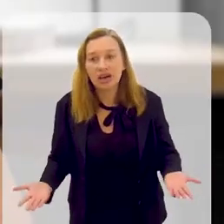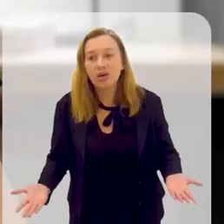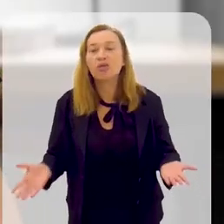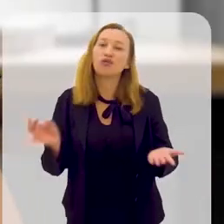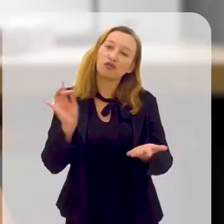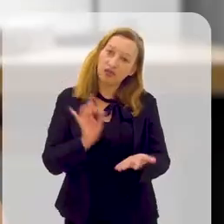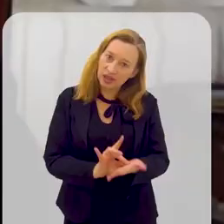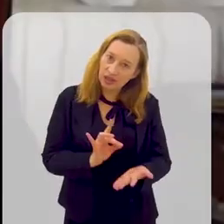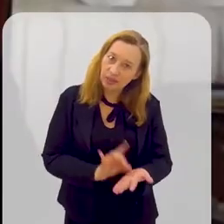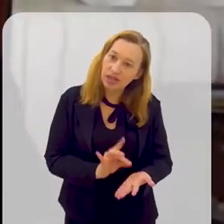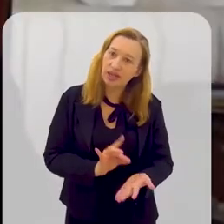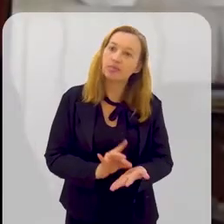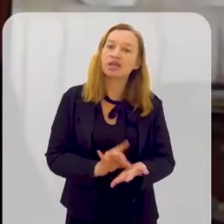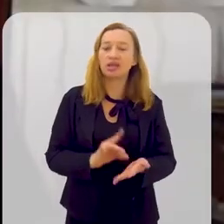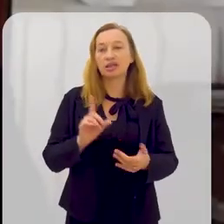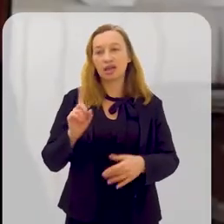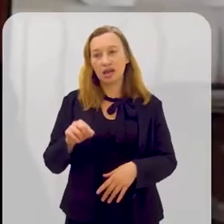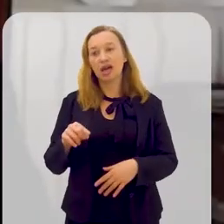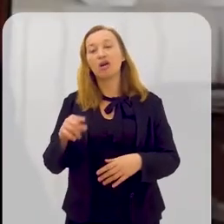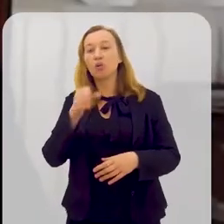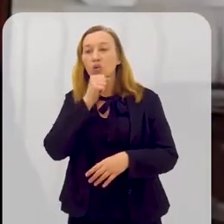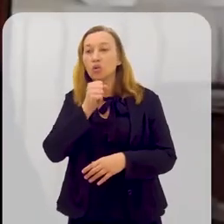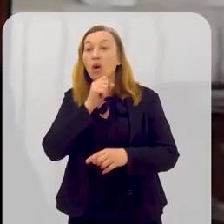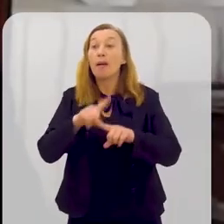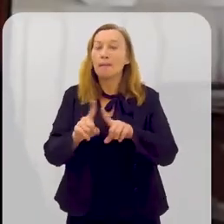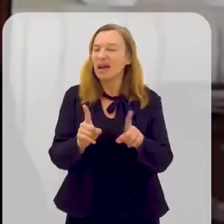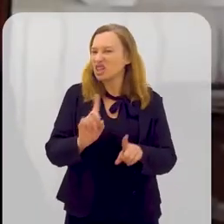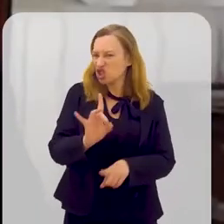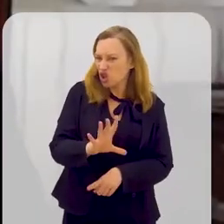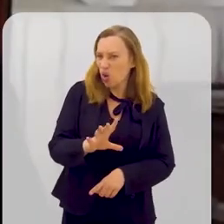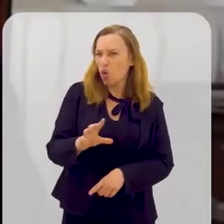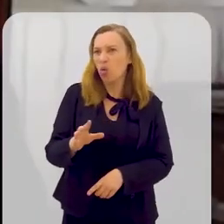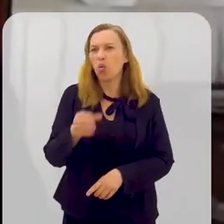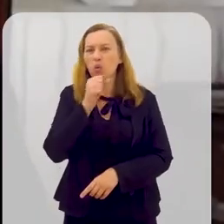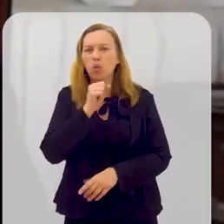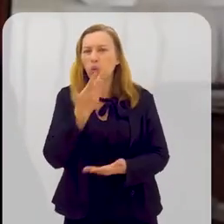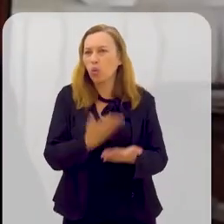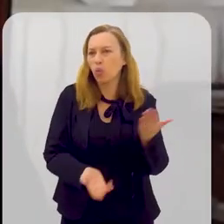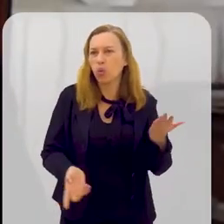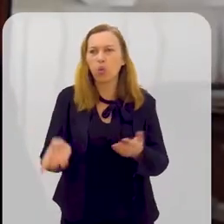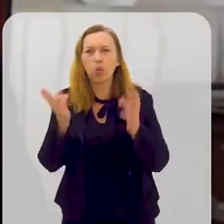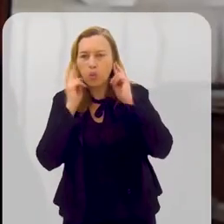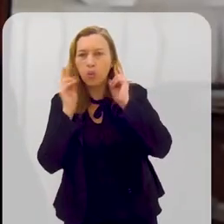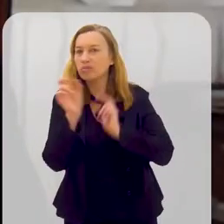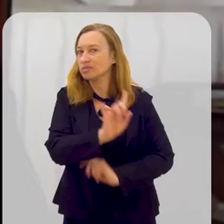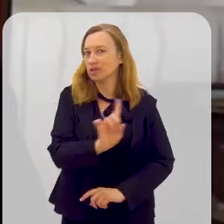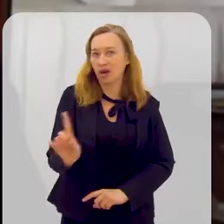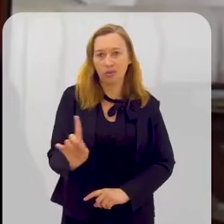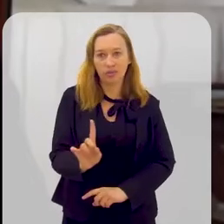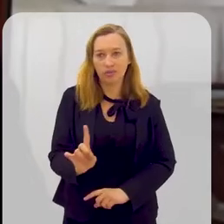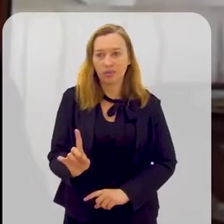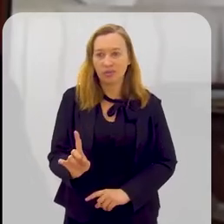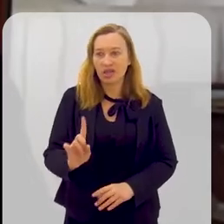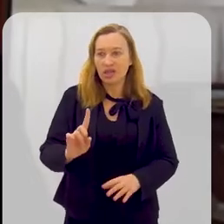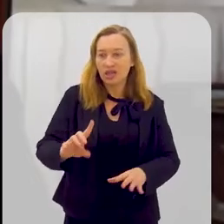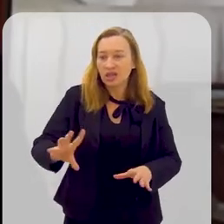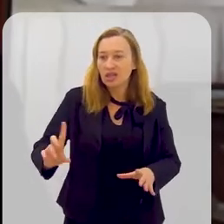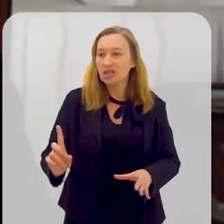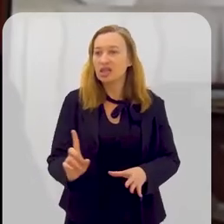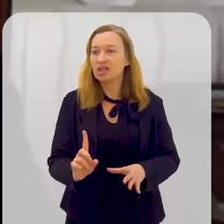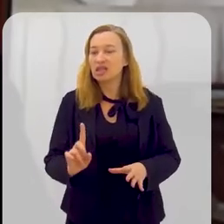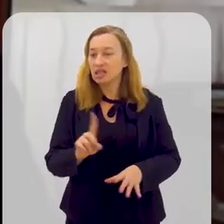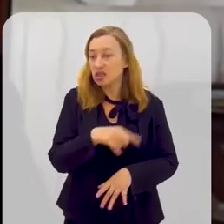Então realmente isso é a questão do Idoso agora não é só o idoso que vai perdendo audição que